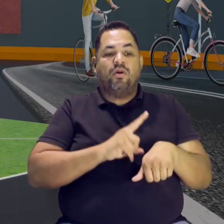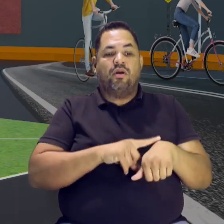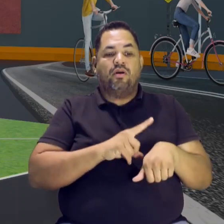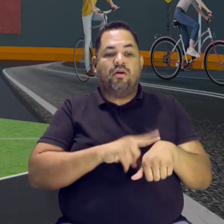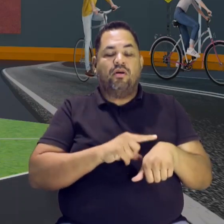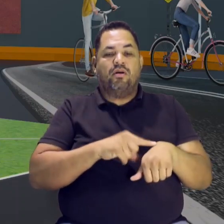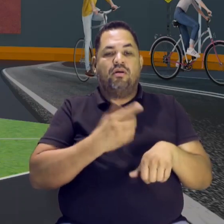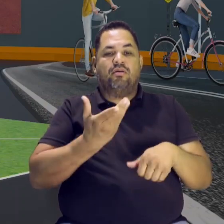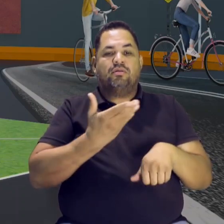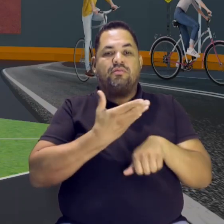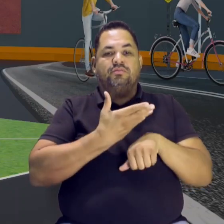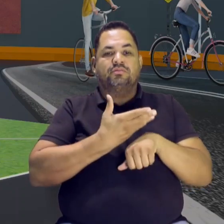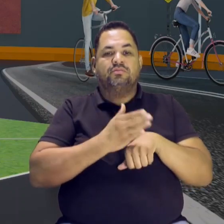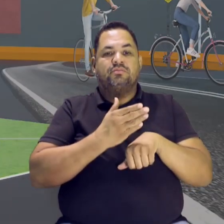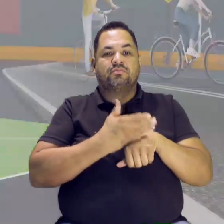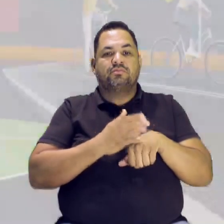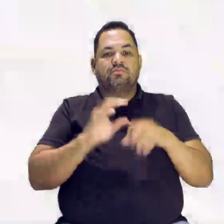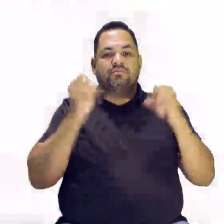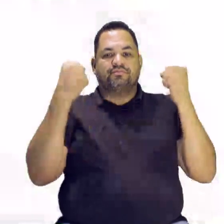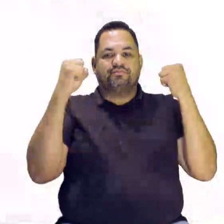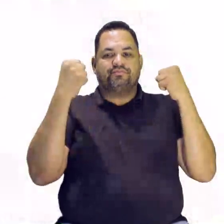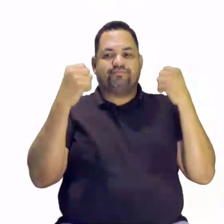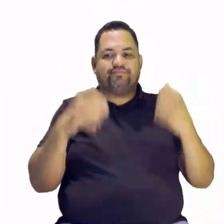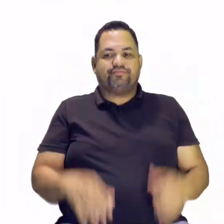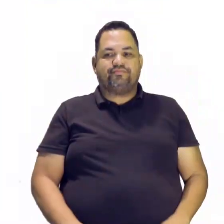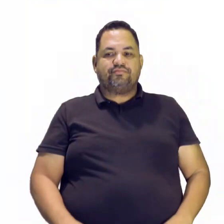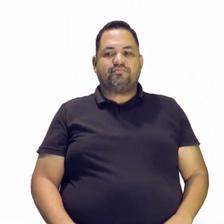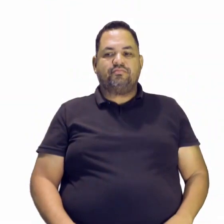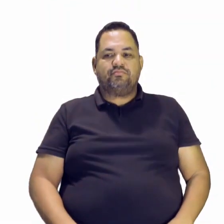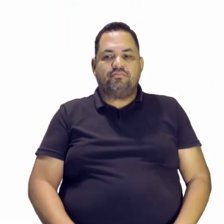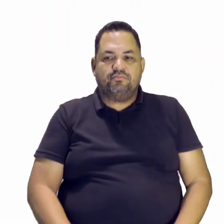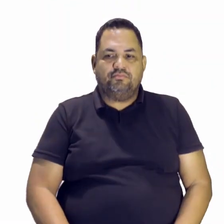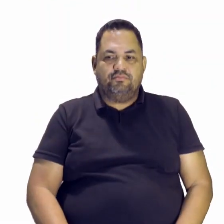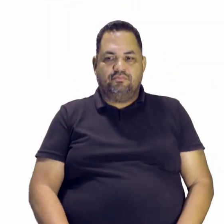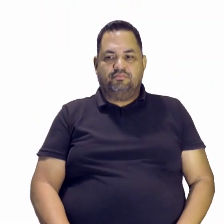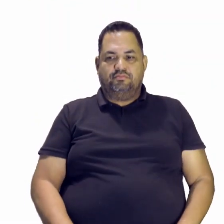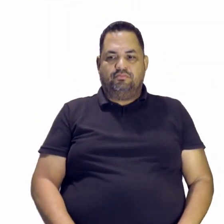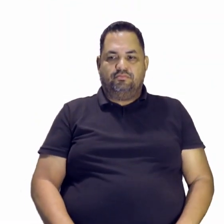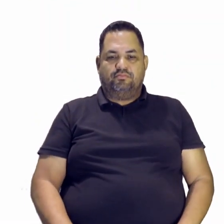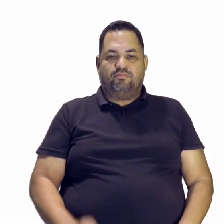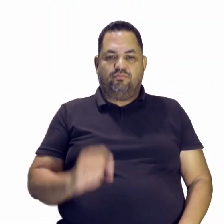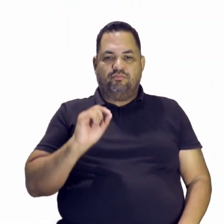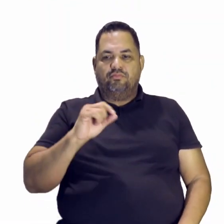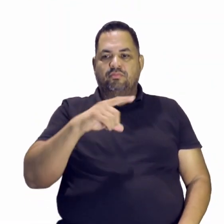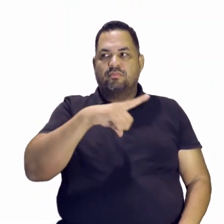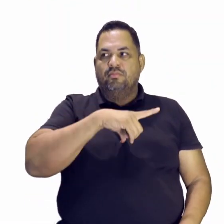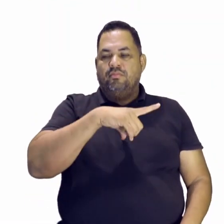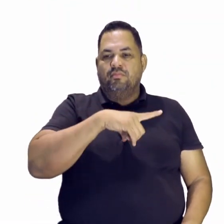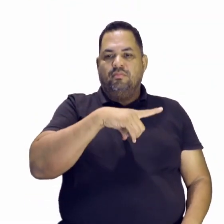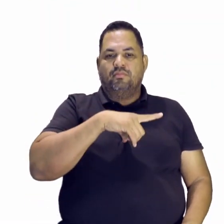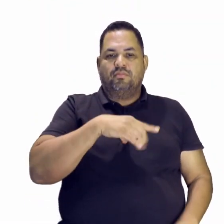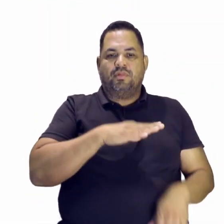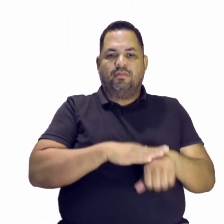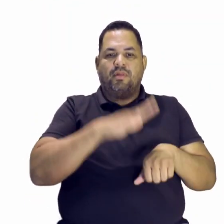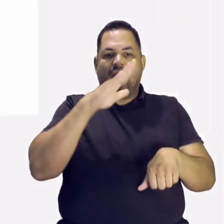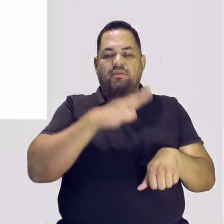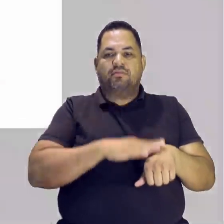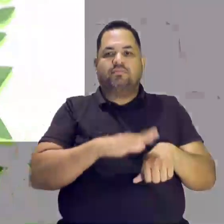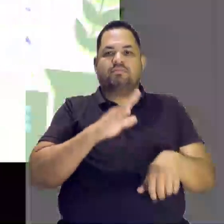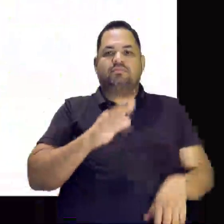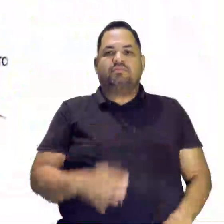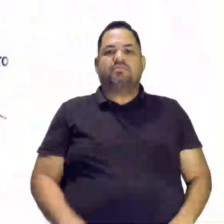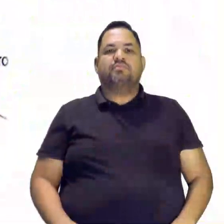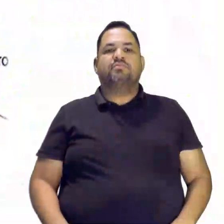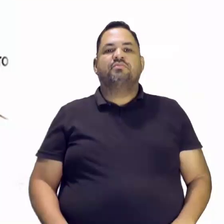dá uma olhada aí no nosso slide. Olha só o que tem. No nosso momento de hoje, Exercite-se mais, mais e